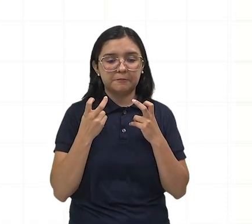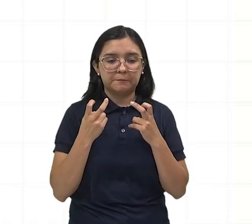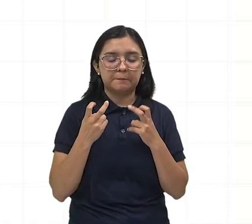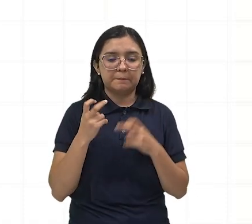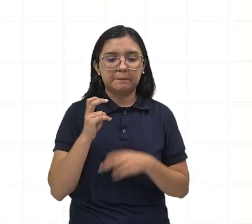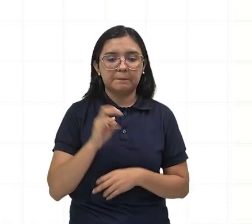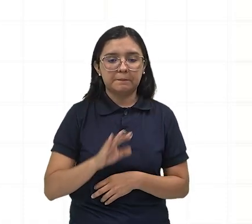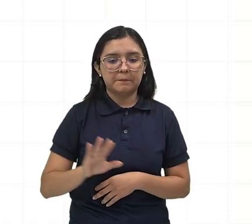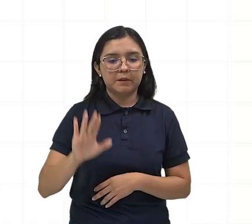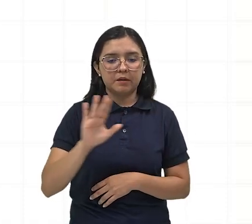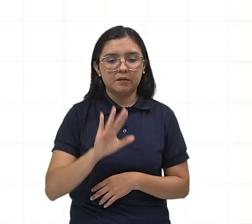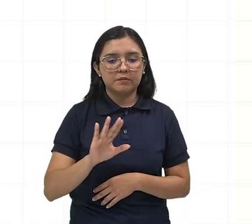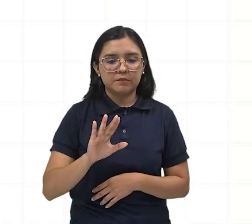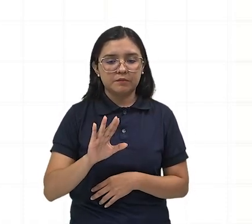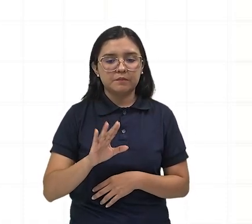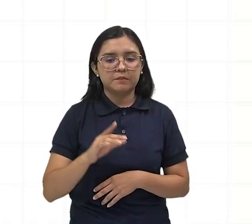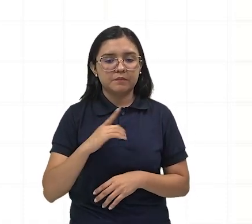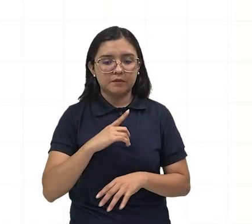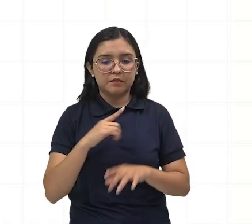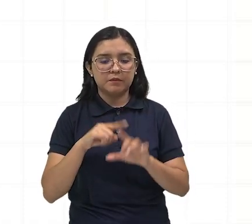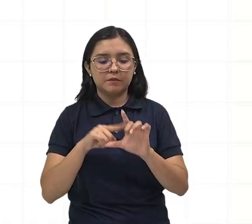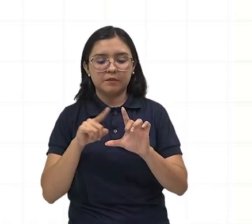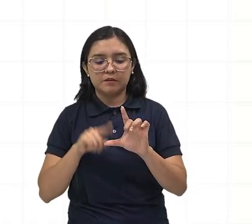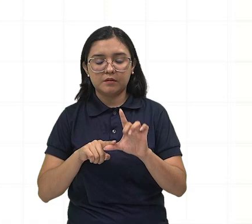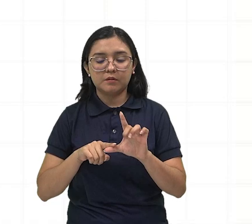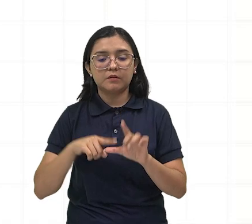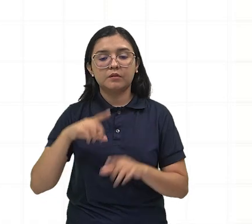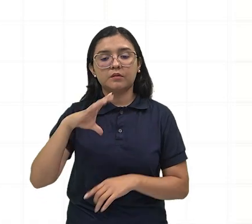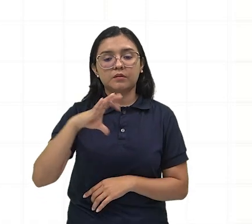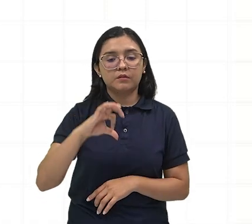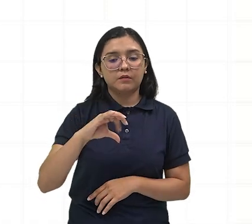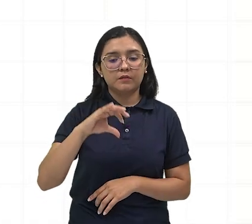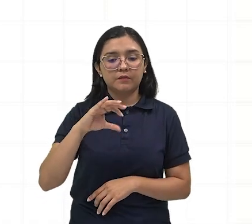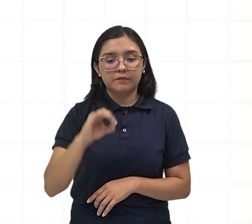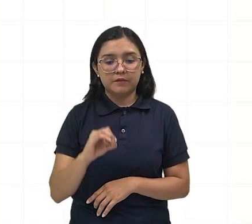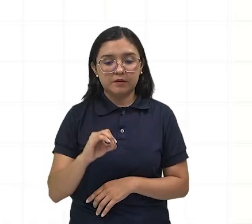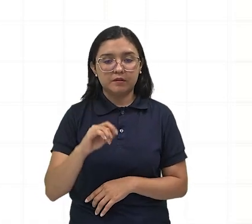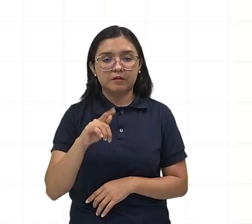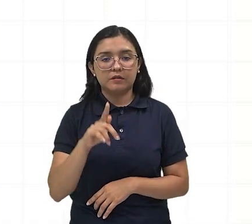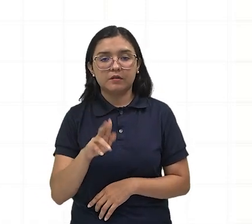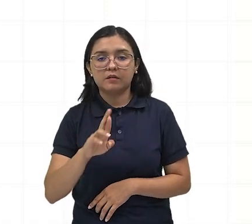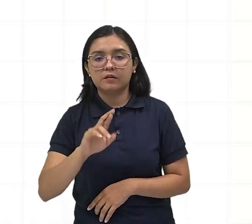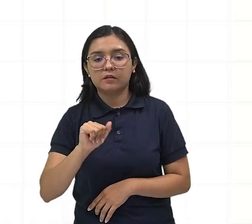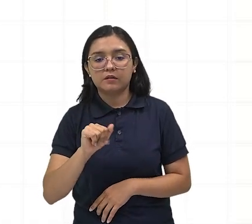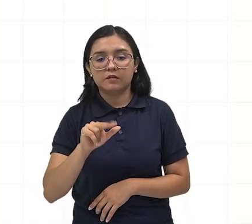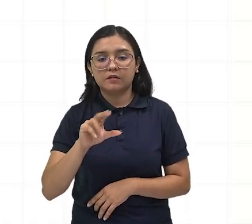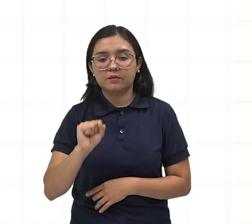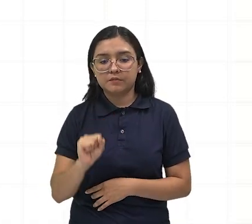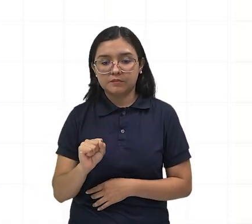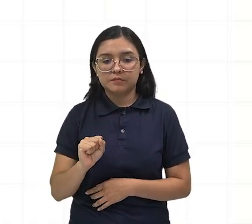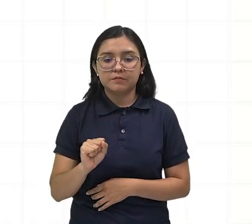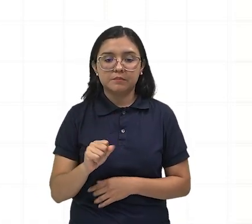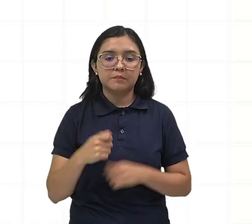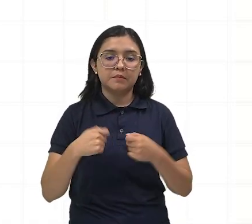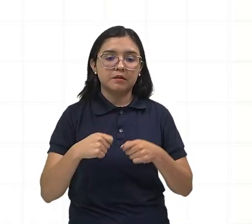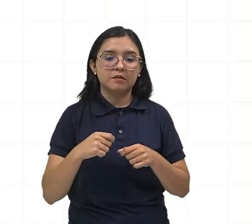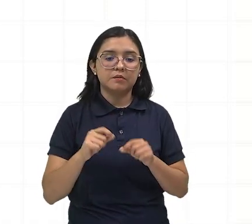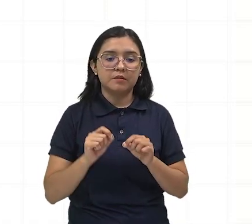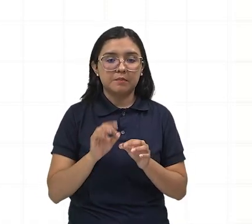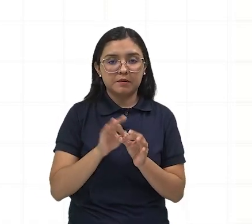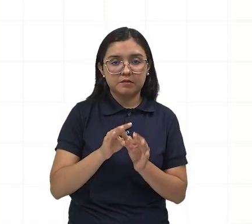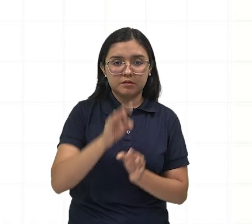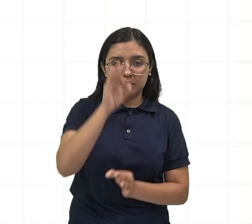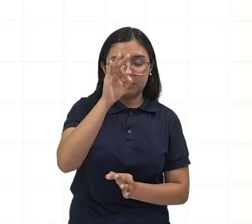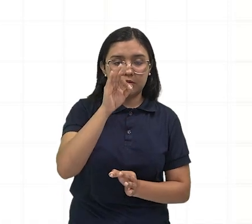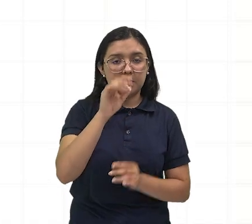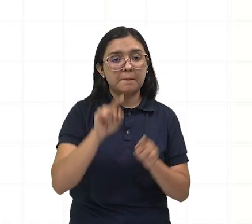né, aparentemente tem um ângulo de 90 graus, mas aqui, né, teria que ficar mais aqui